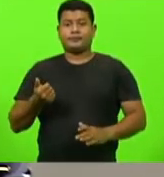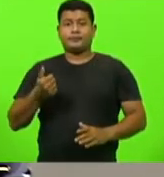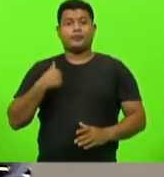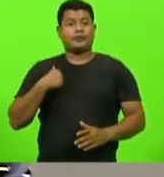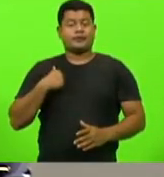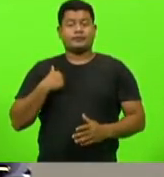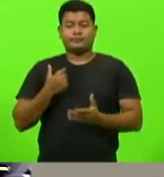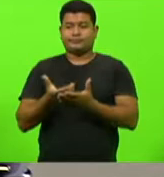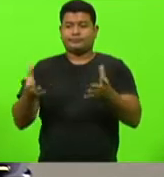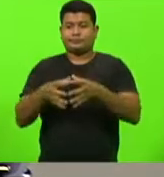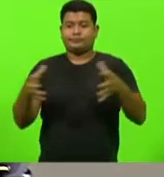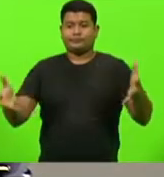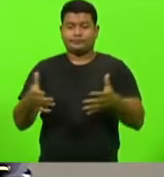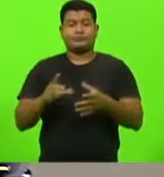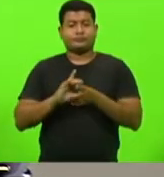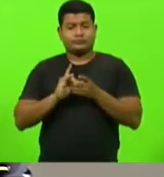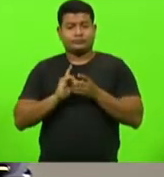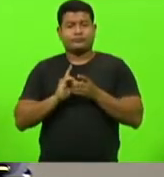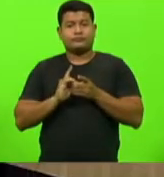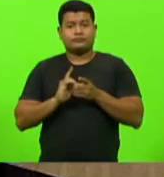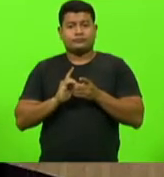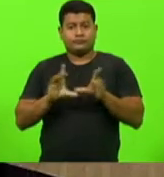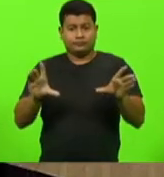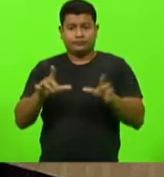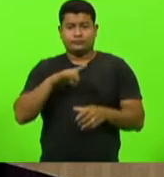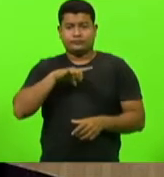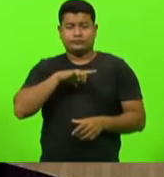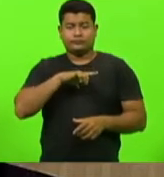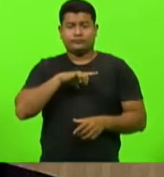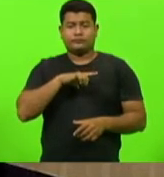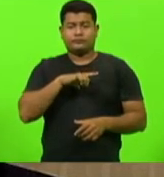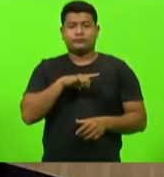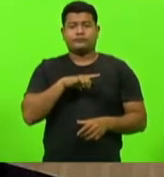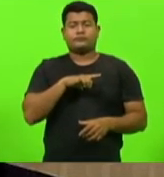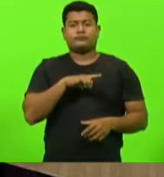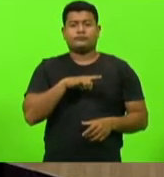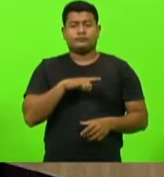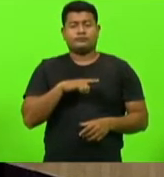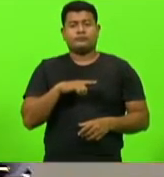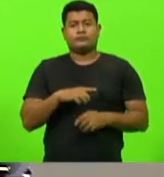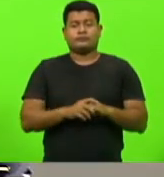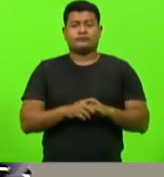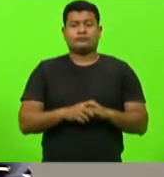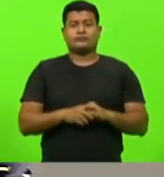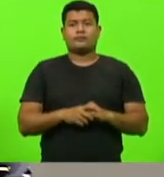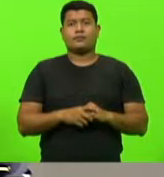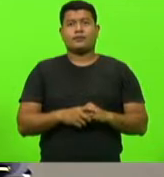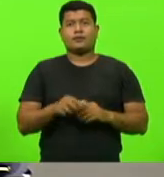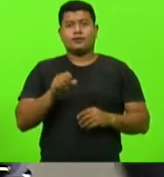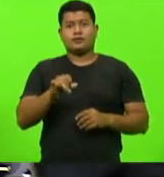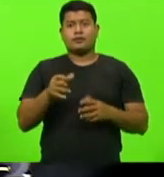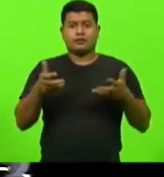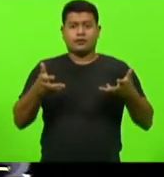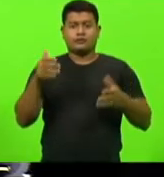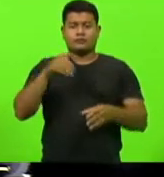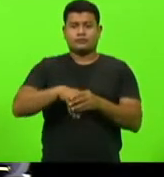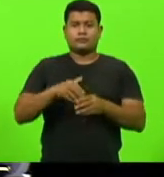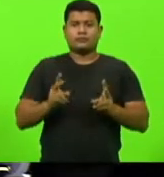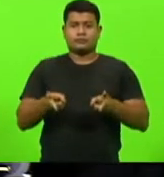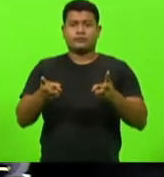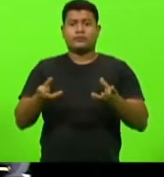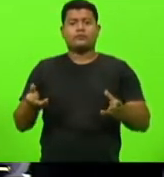sempre é democrática, a vencedora, se a maioria entender que nós devemos votar hoje, o requerimento está em